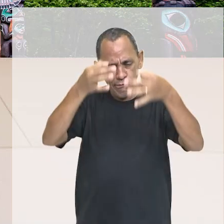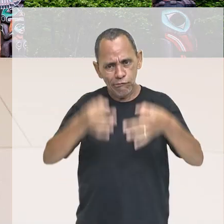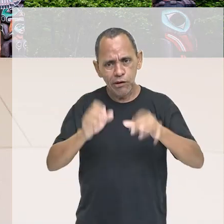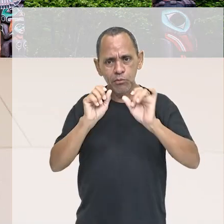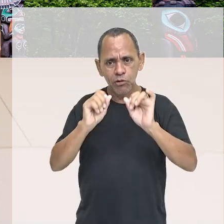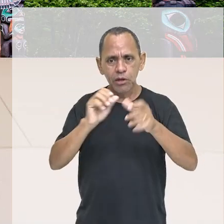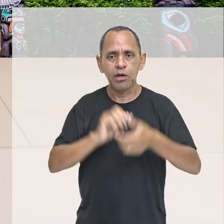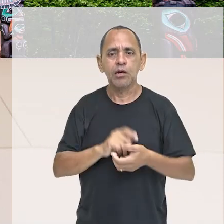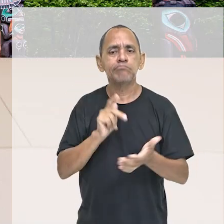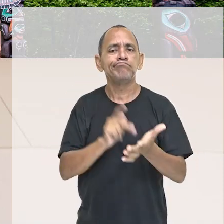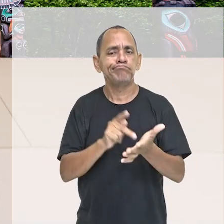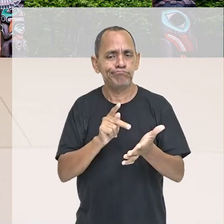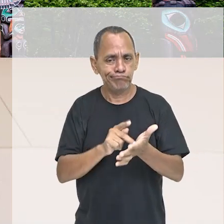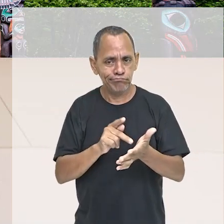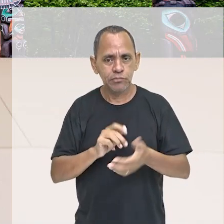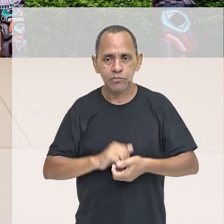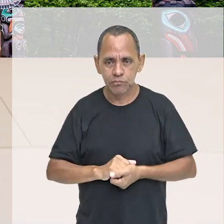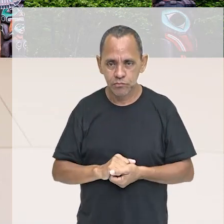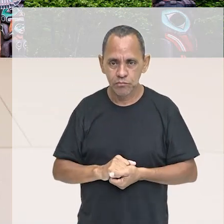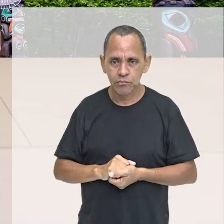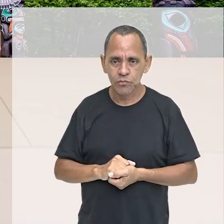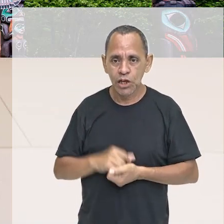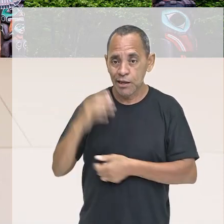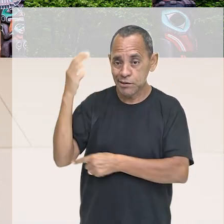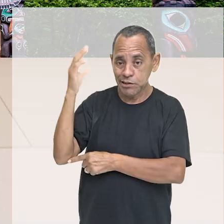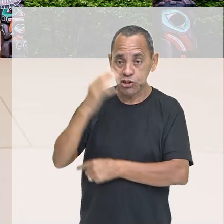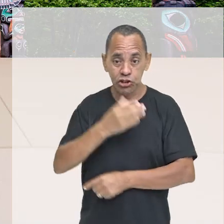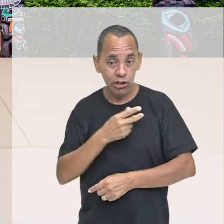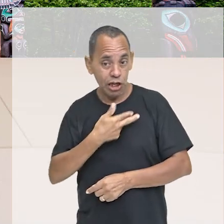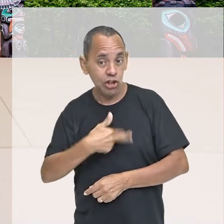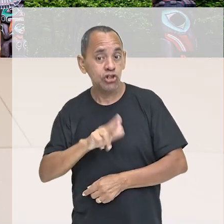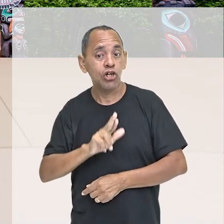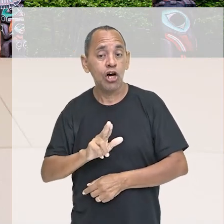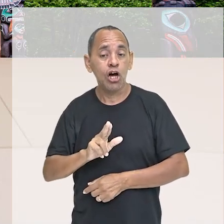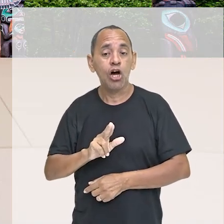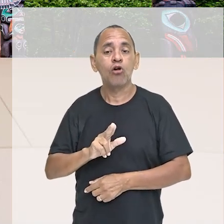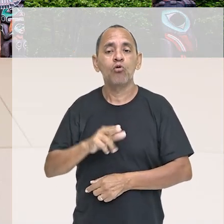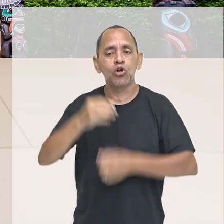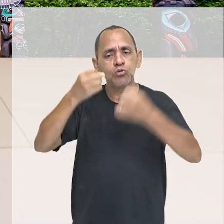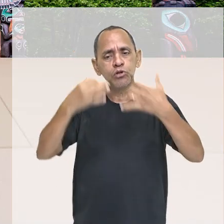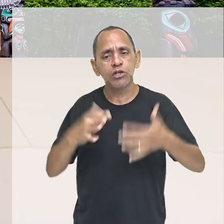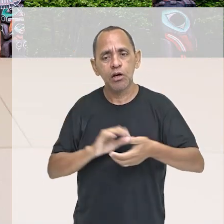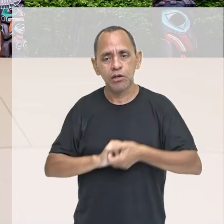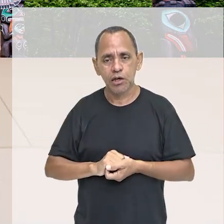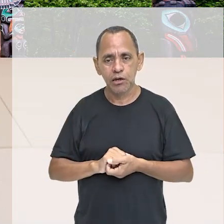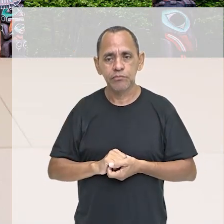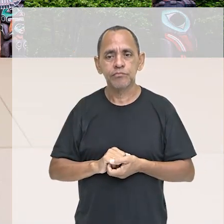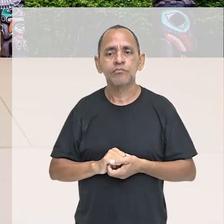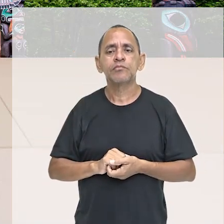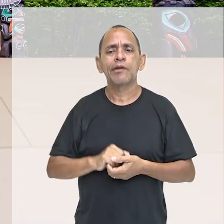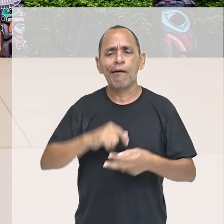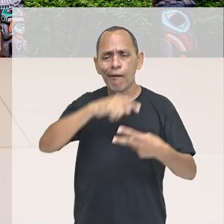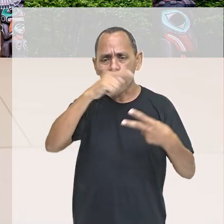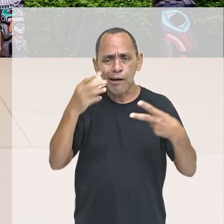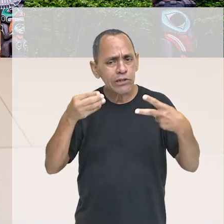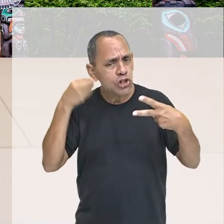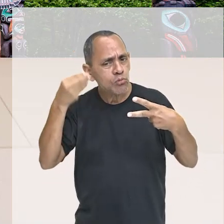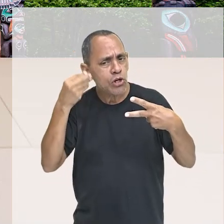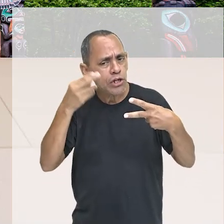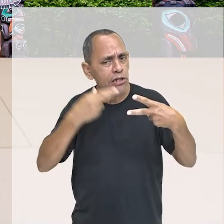noção, sempre, do sagrado e do profano, e que a experiência